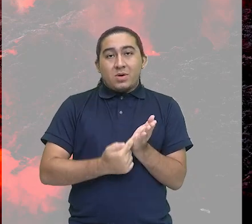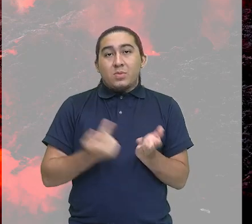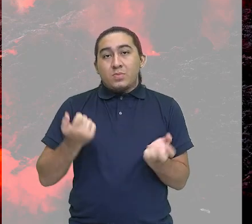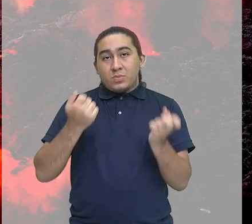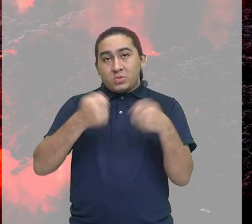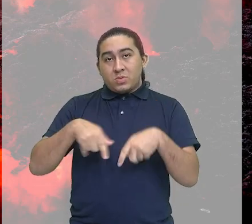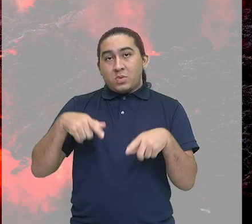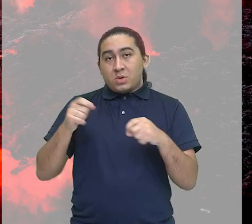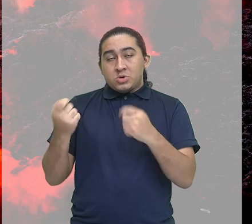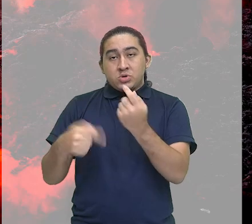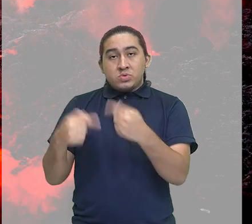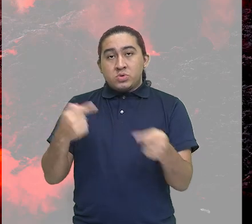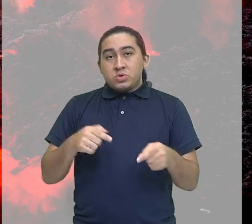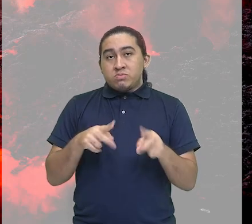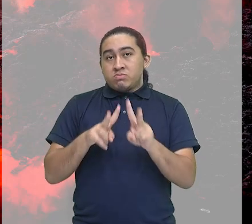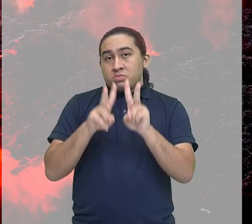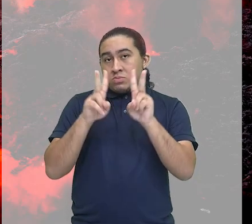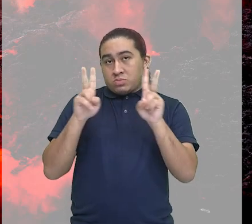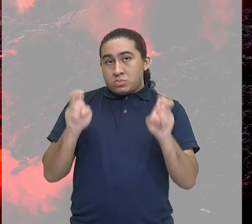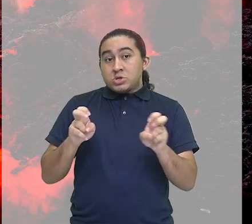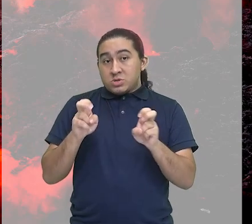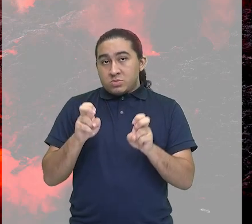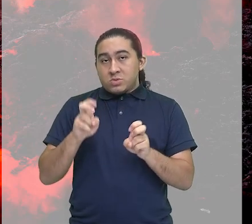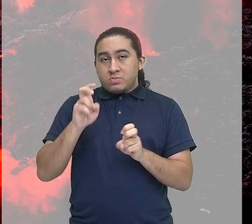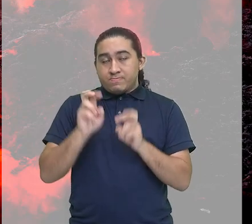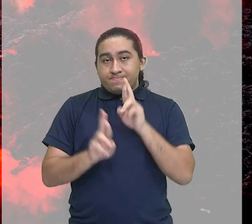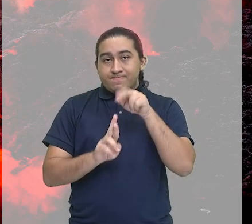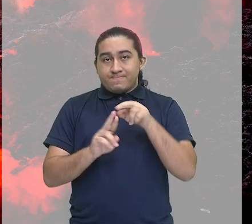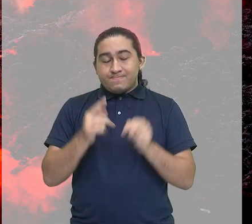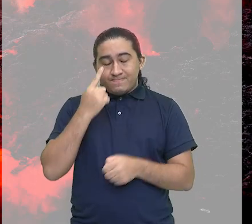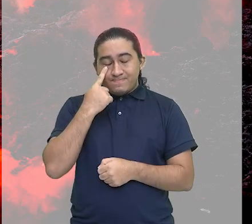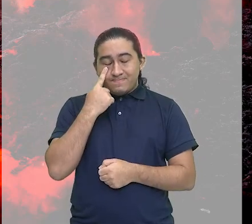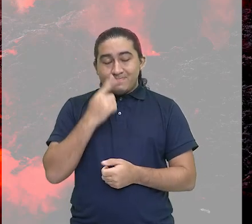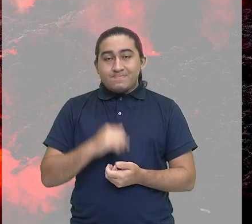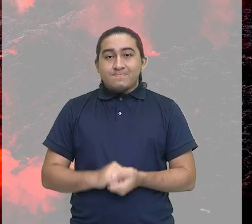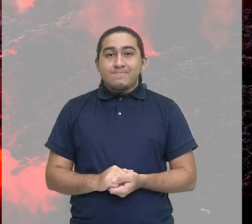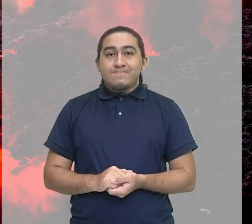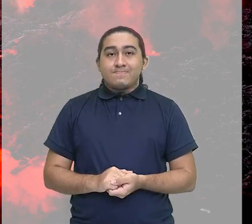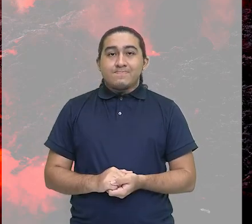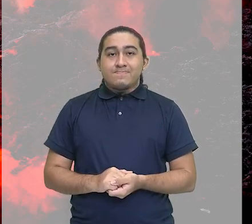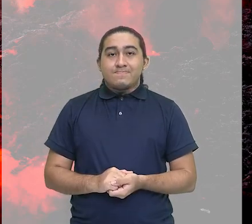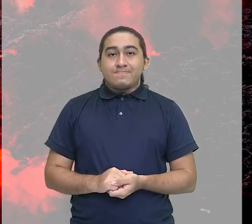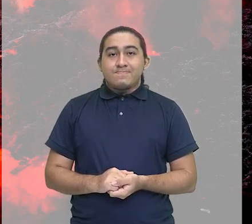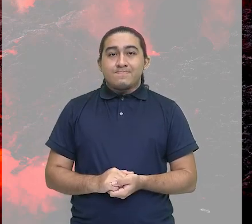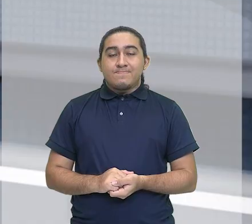poder discutir aí um pouco sobre esses temas. Vejam aí.